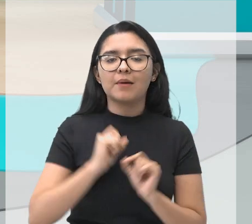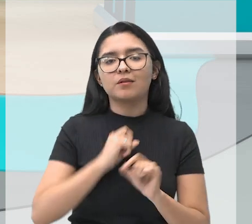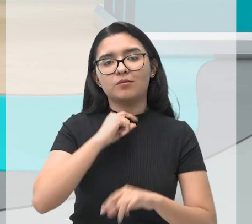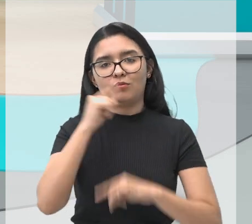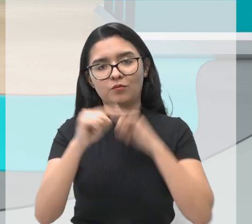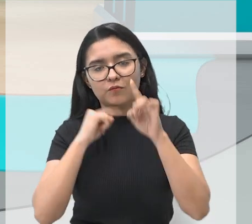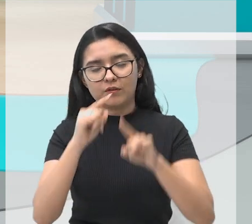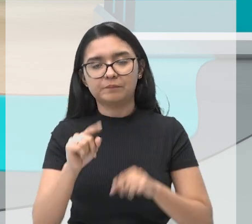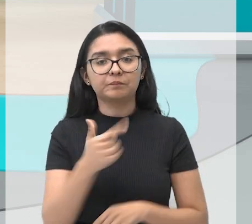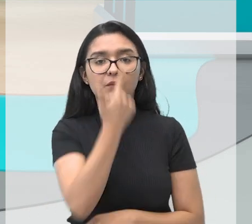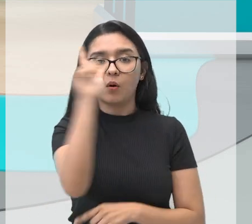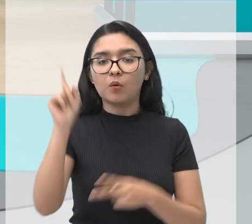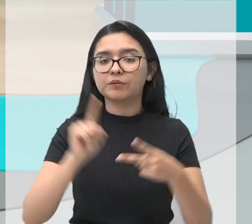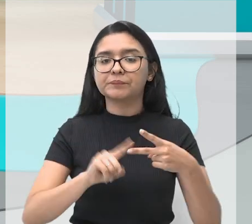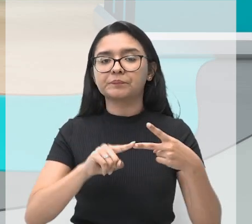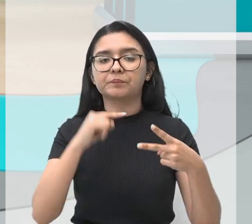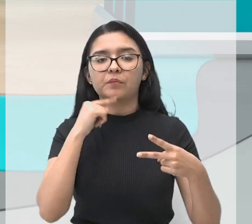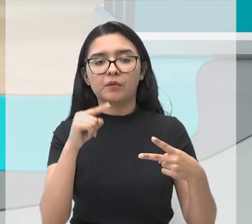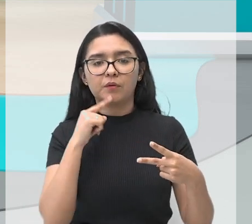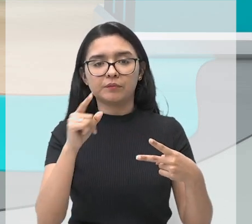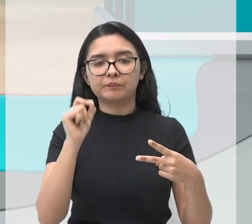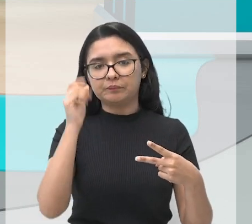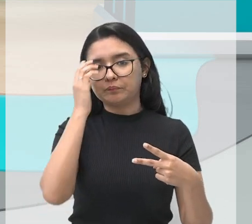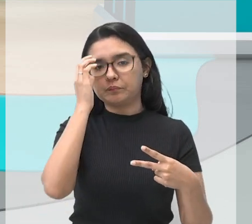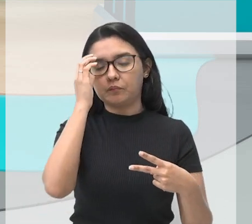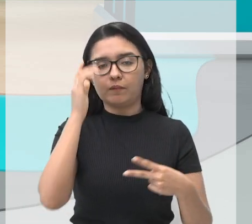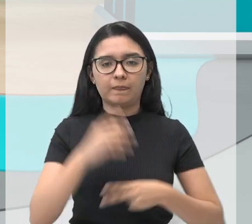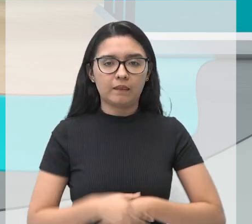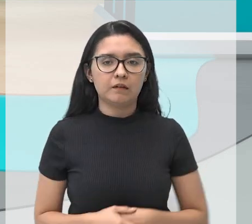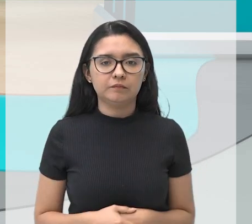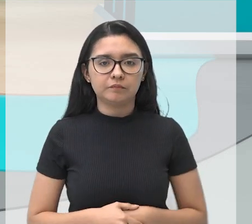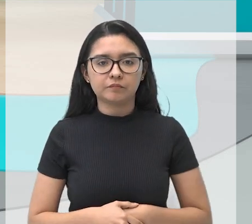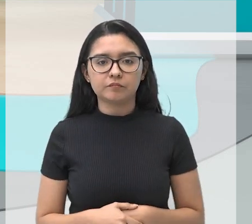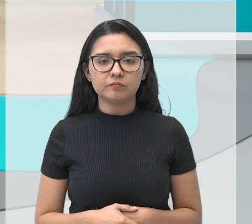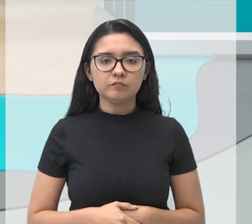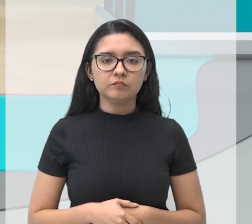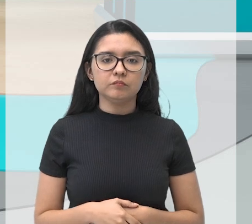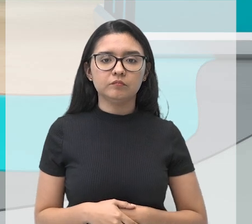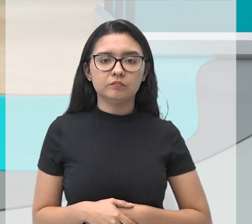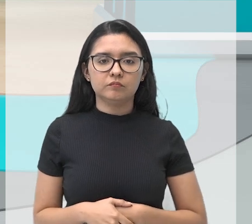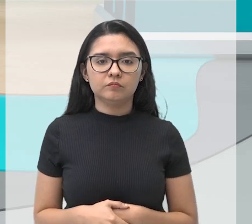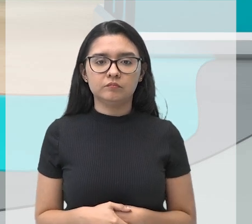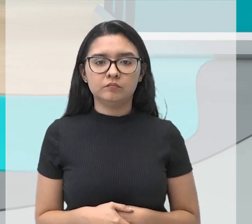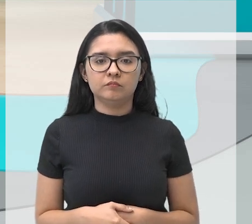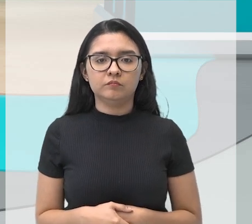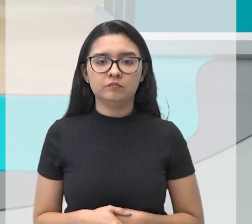ocorrer. Outra dúvida, olha só, aparece para nós agora,